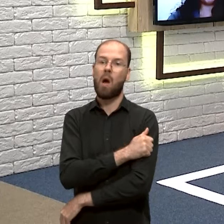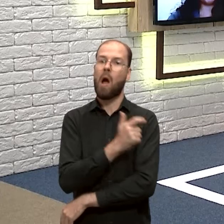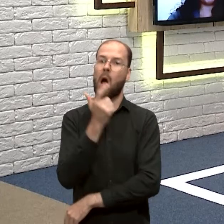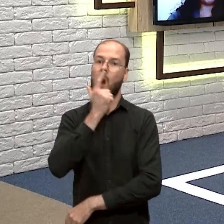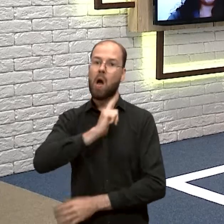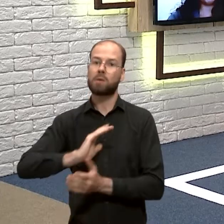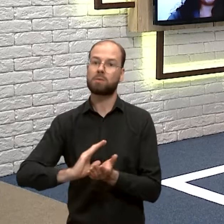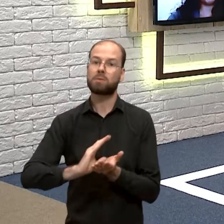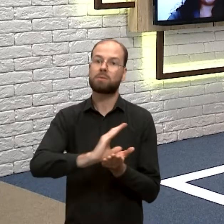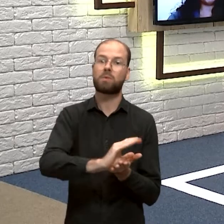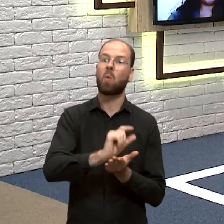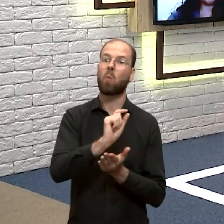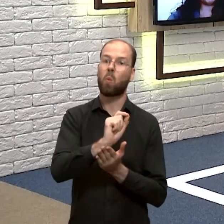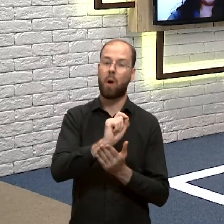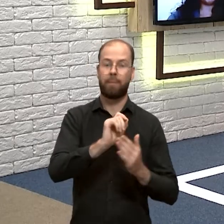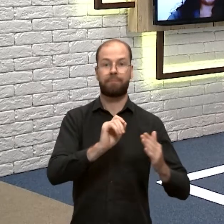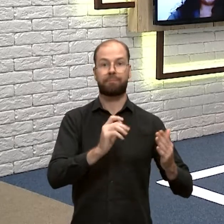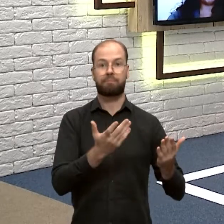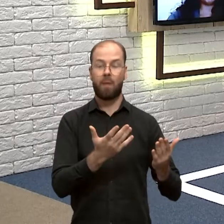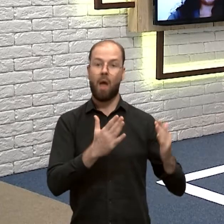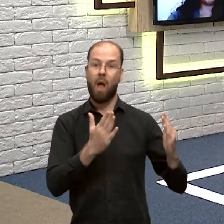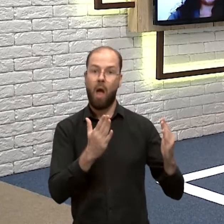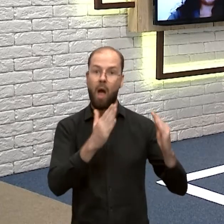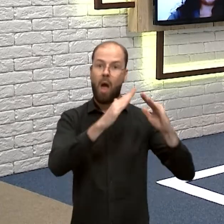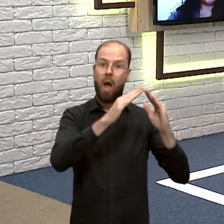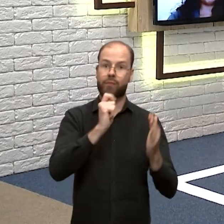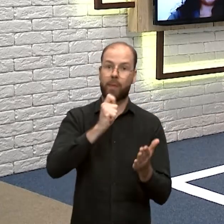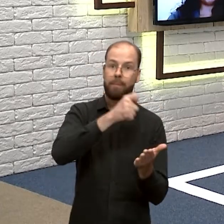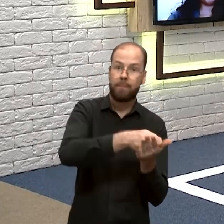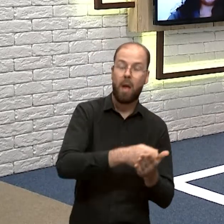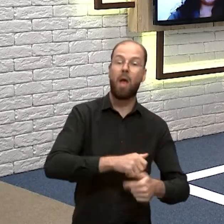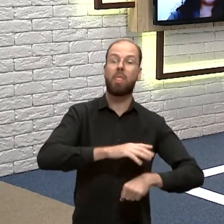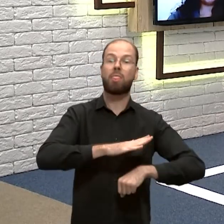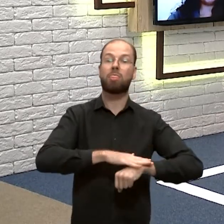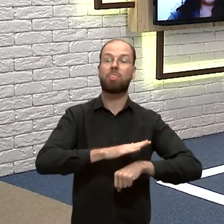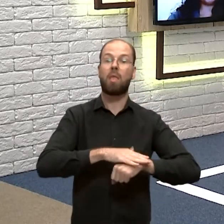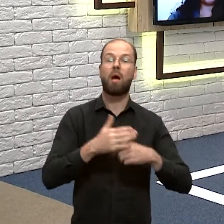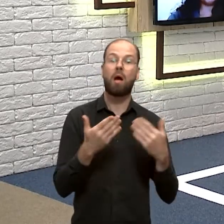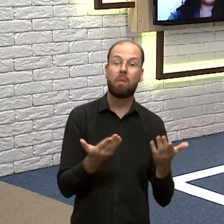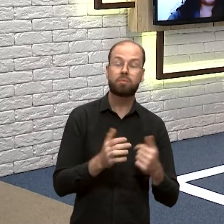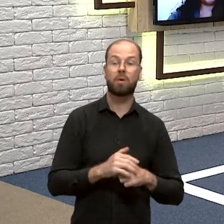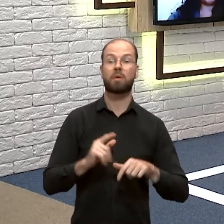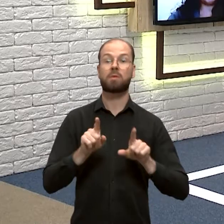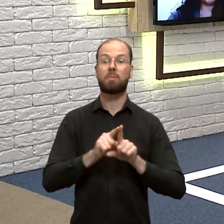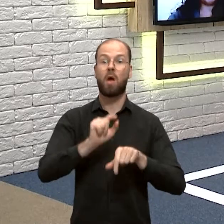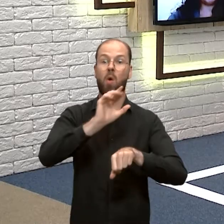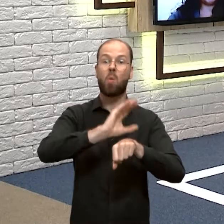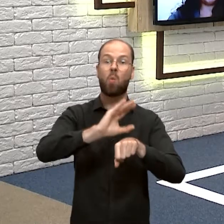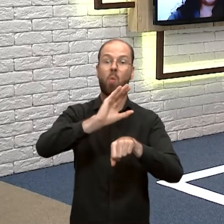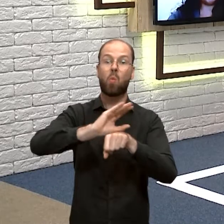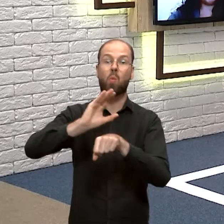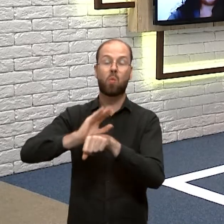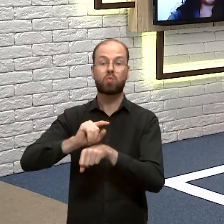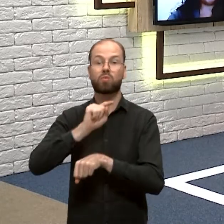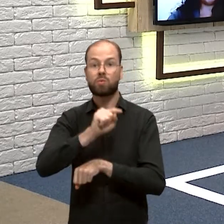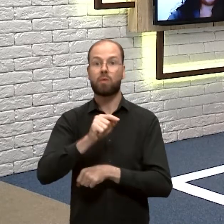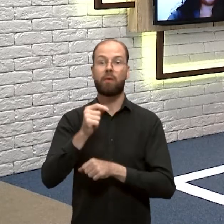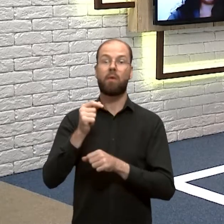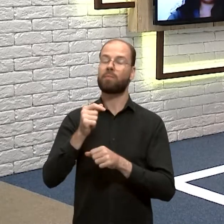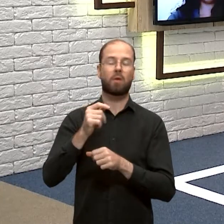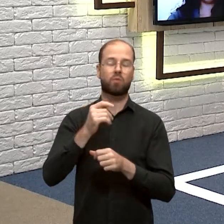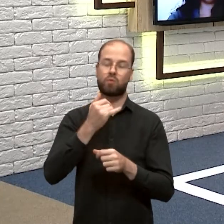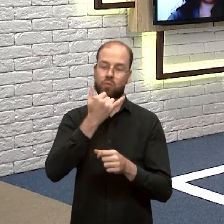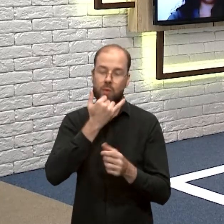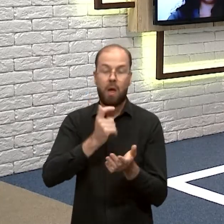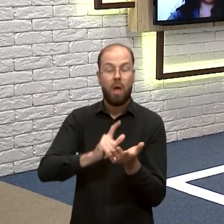A estadia do estudante nesse outro país, por quanto tempo, os custos também com a